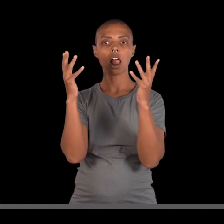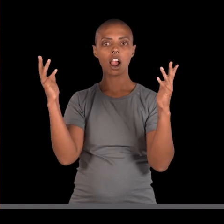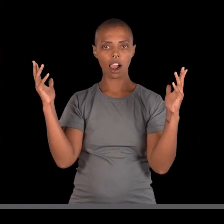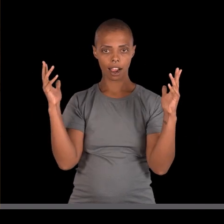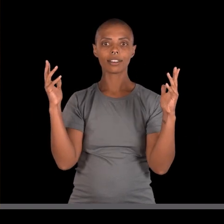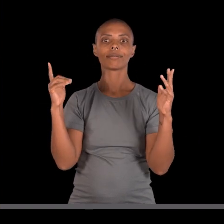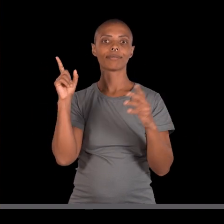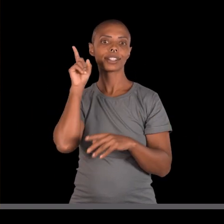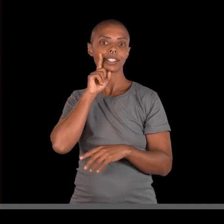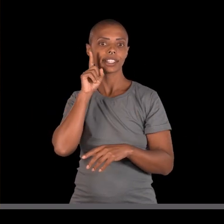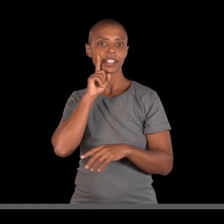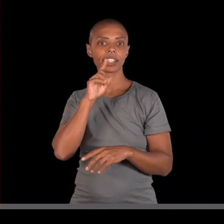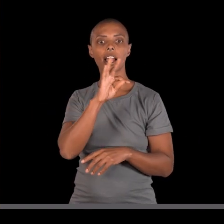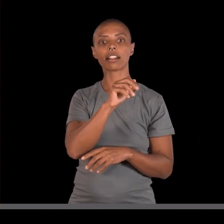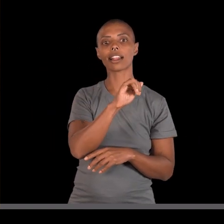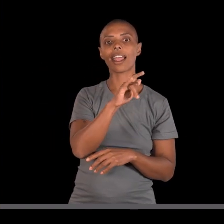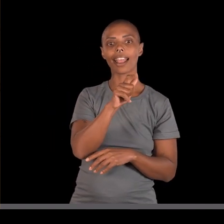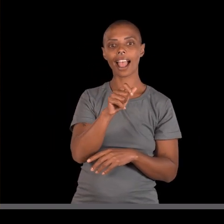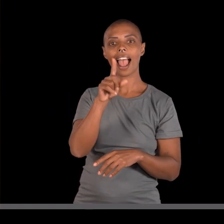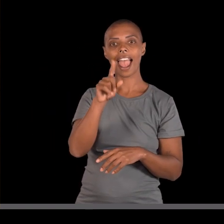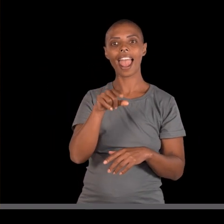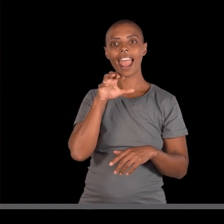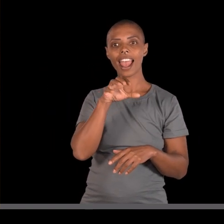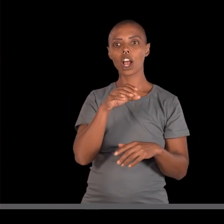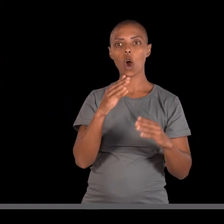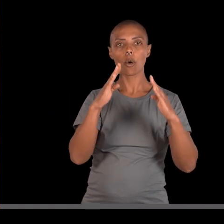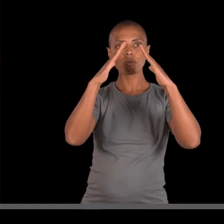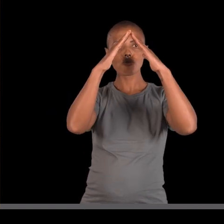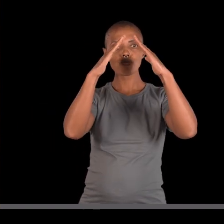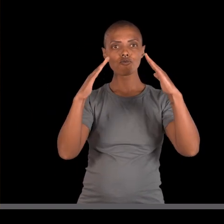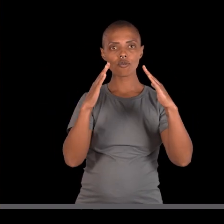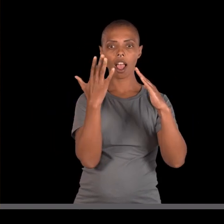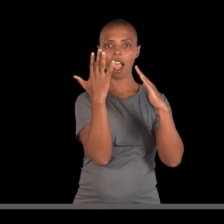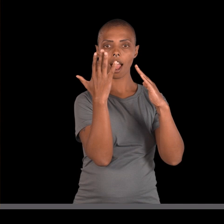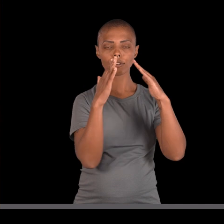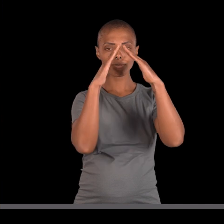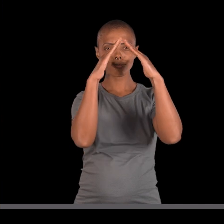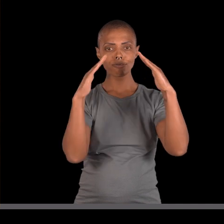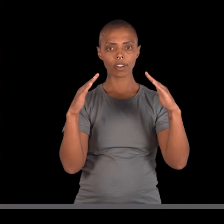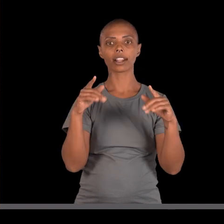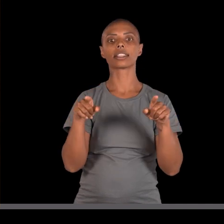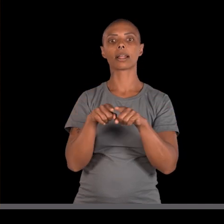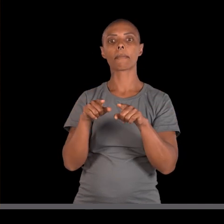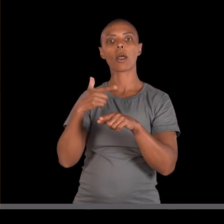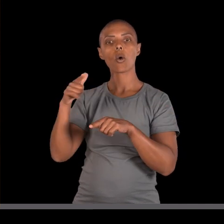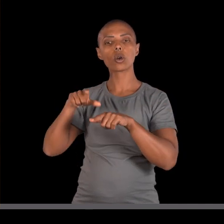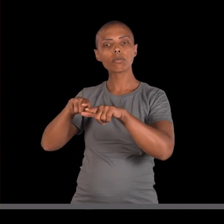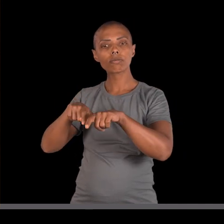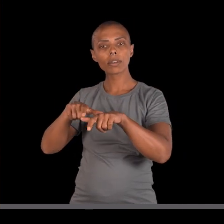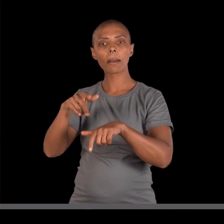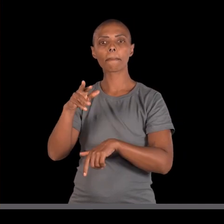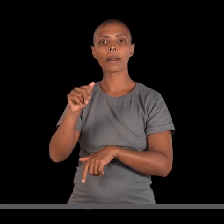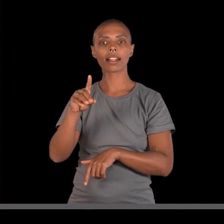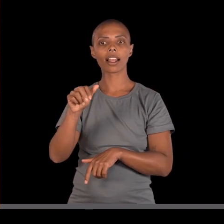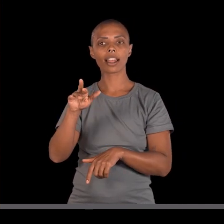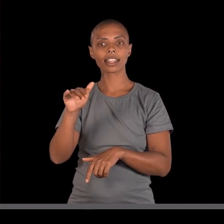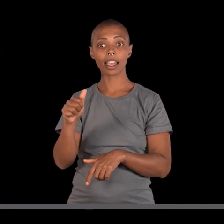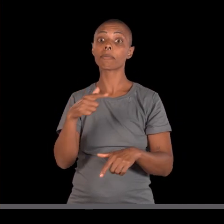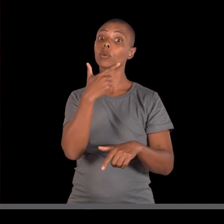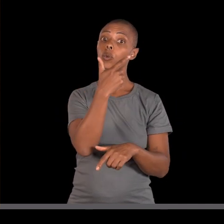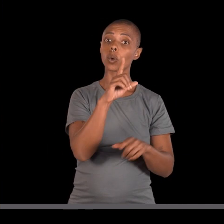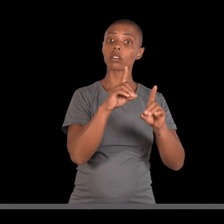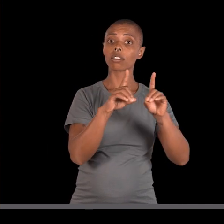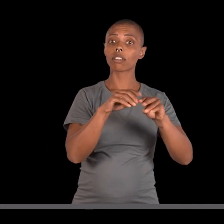mais diversificada, muito comum nos Estados Unidos. A taiga, que é a floresta só de pinheiro, mais simplificada. Os campos, as pradarias,